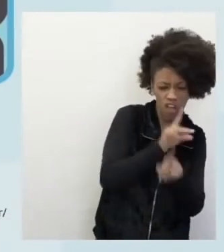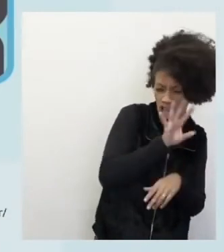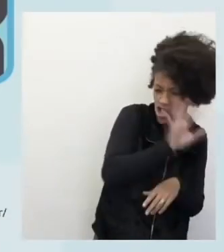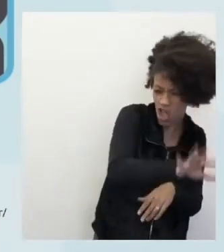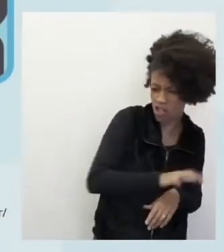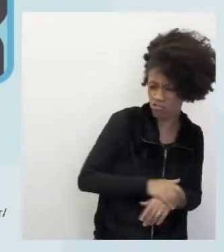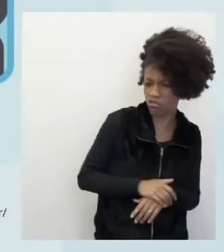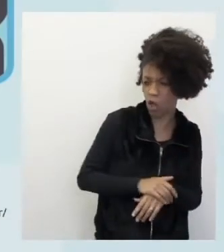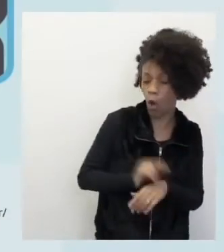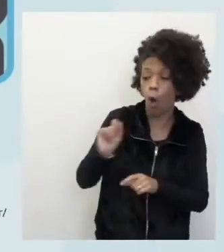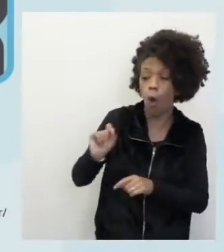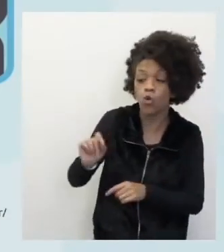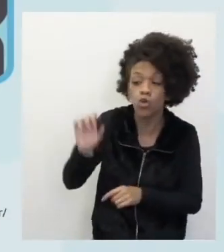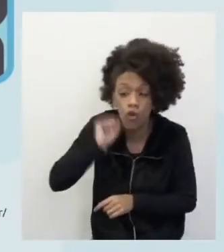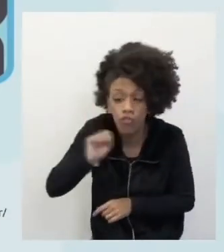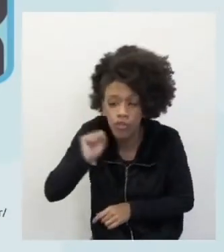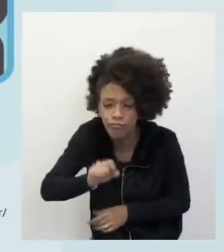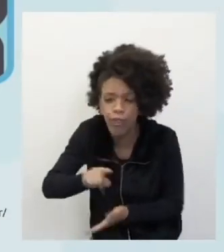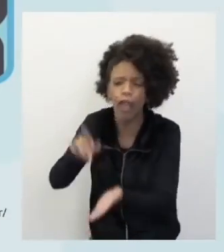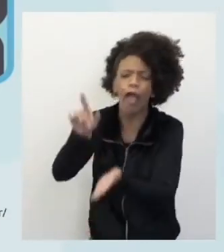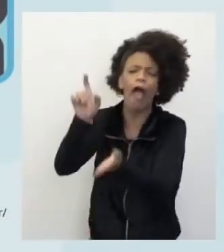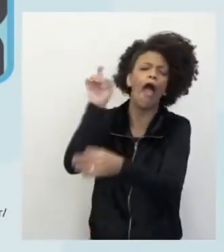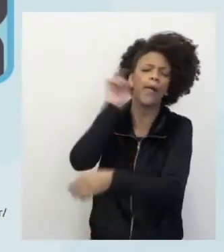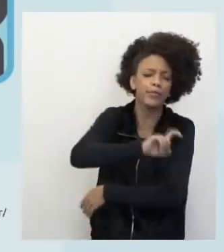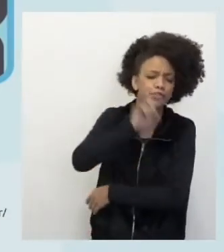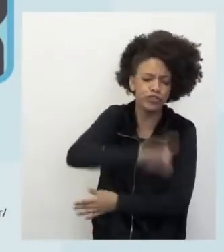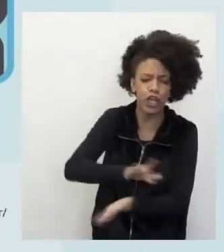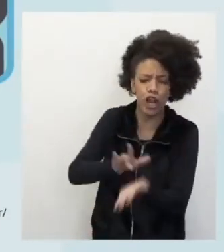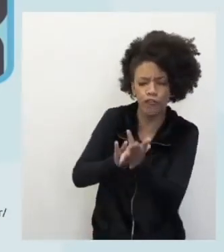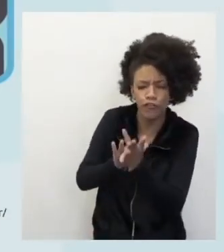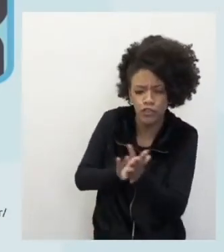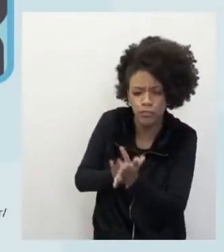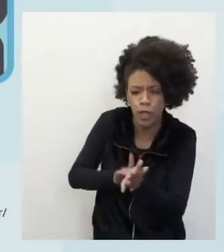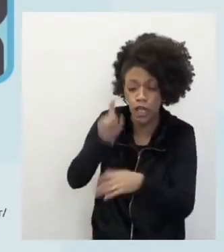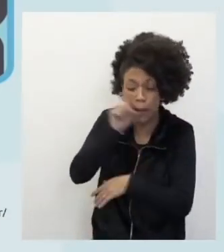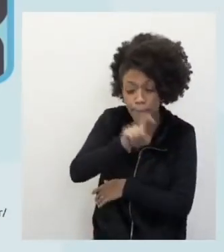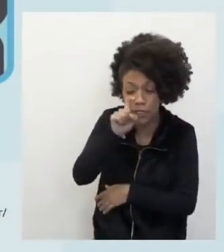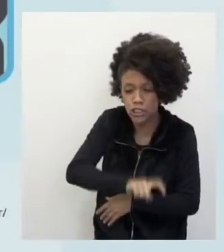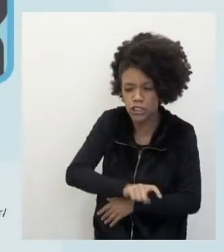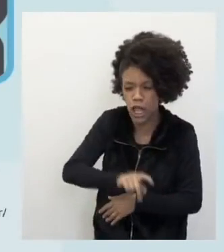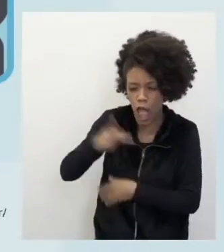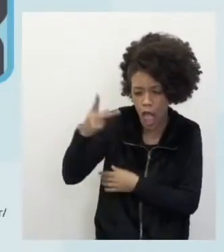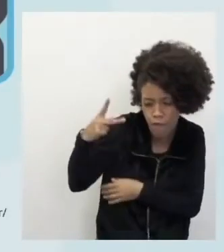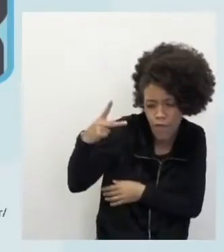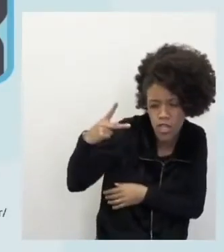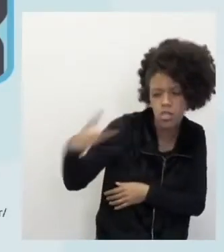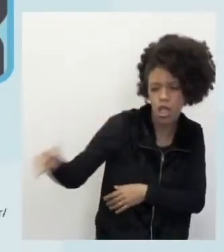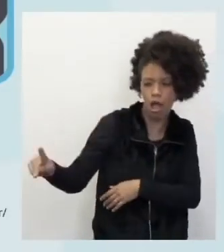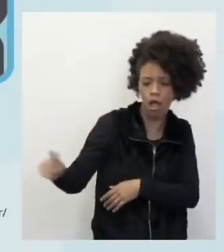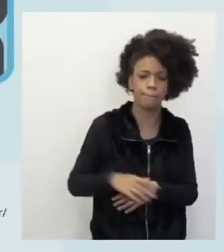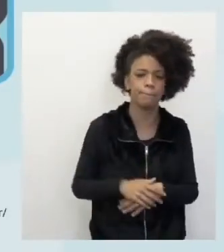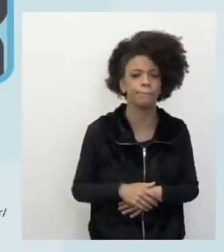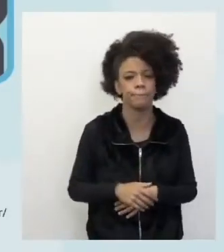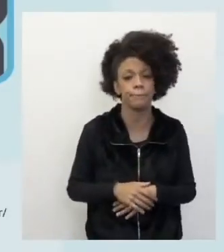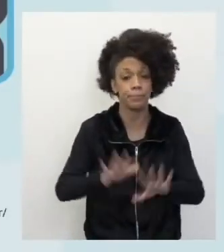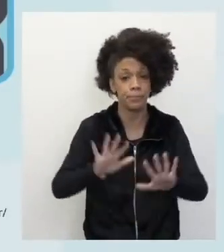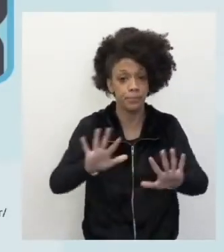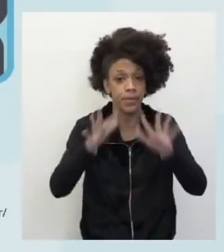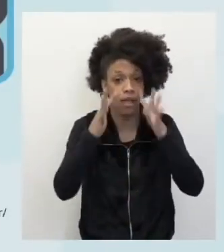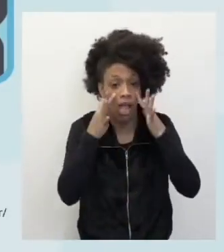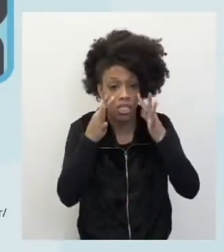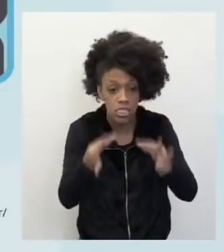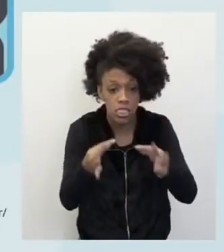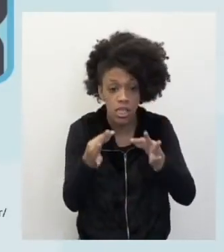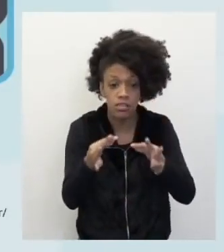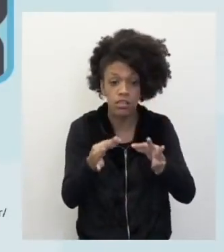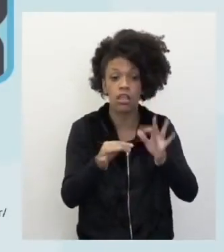O que lhe ouviste foi mentira, e a mentira está em ti. Presta bem atenção só no que está